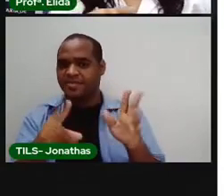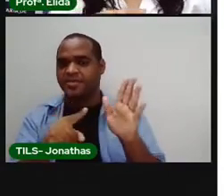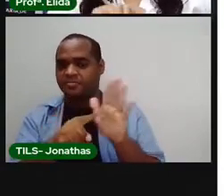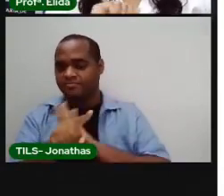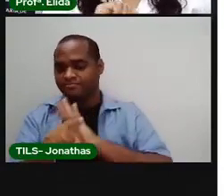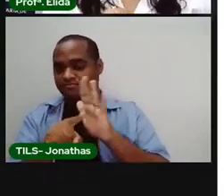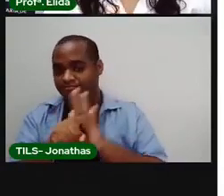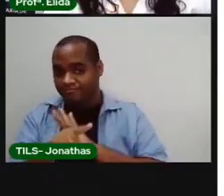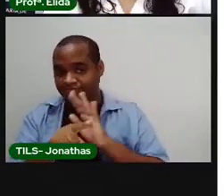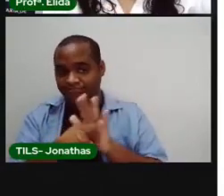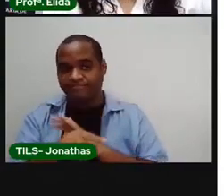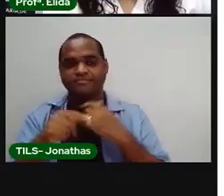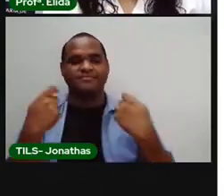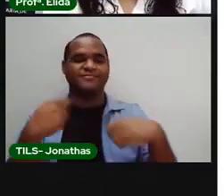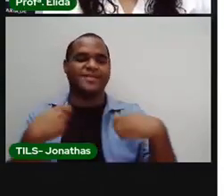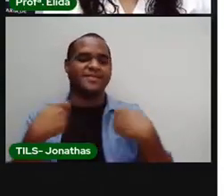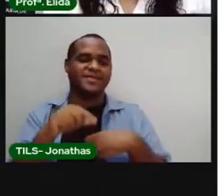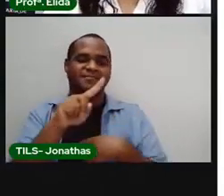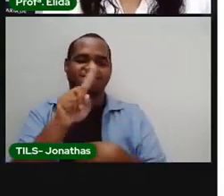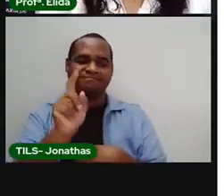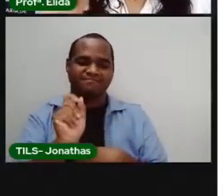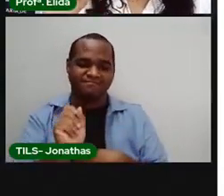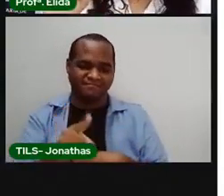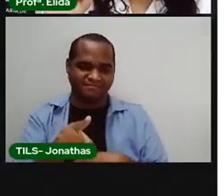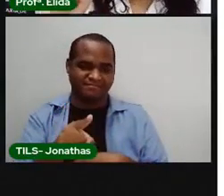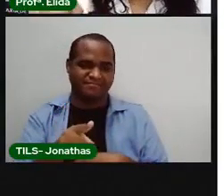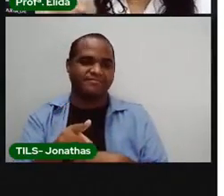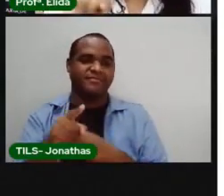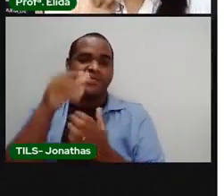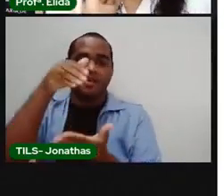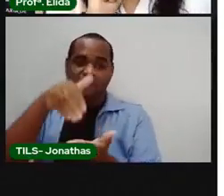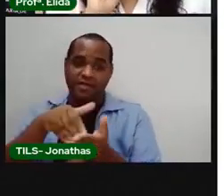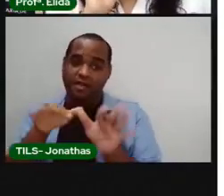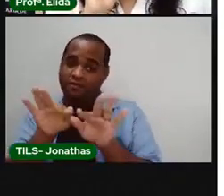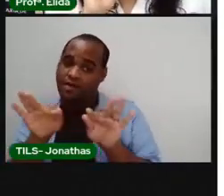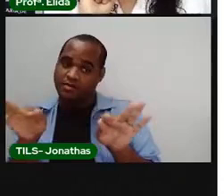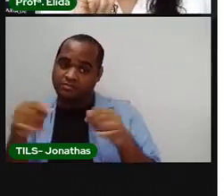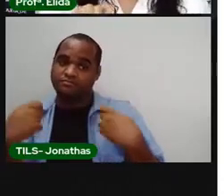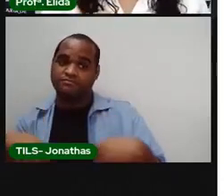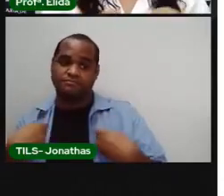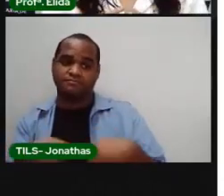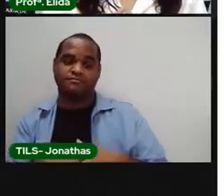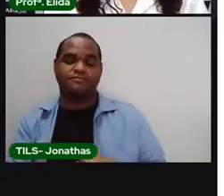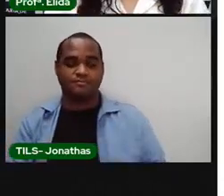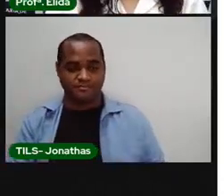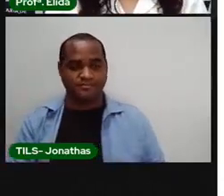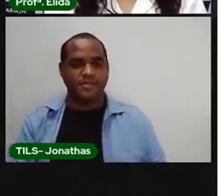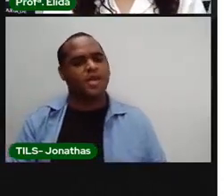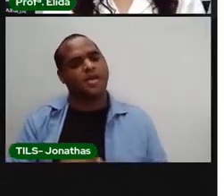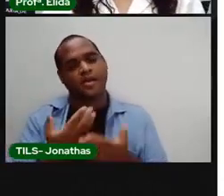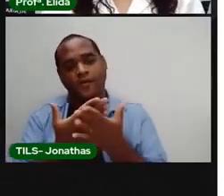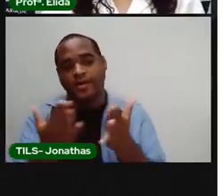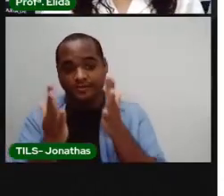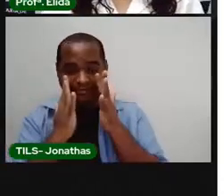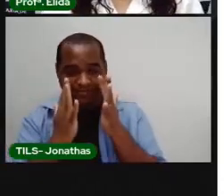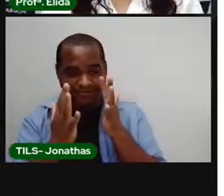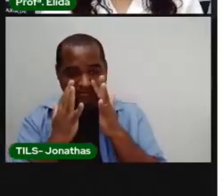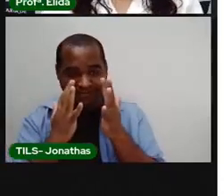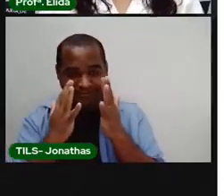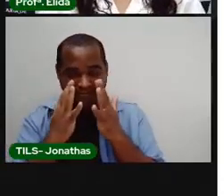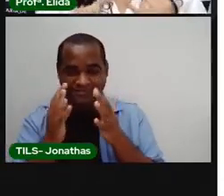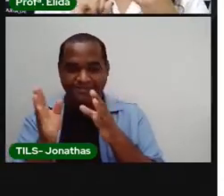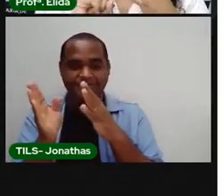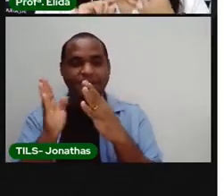pergunta, precisa desse ponto de interrogação no finalzinho da frase. E se você prestou atenção